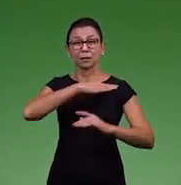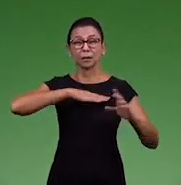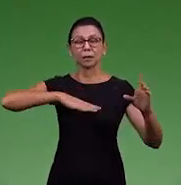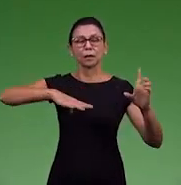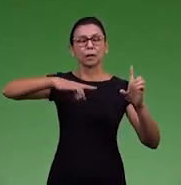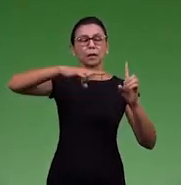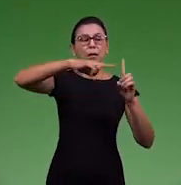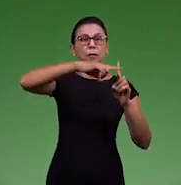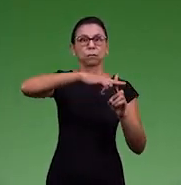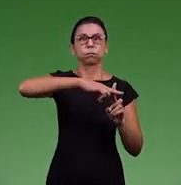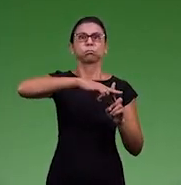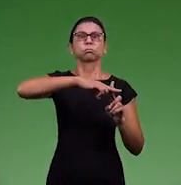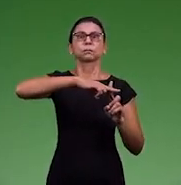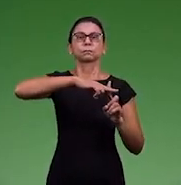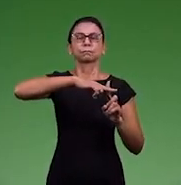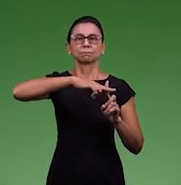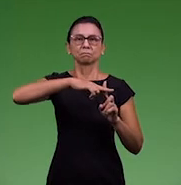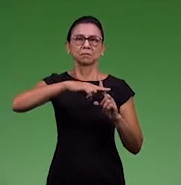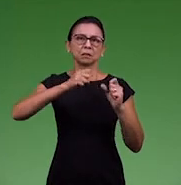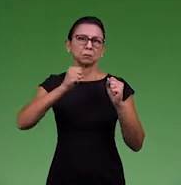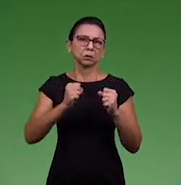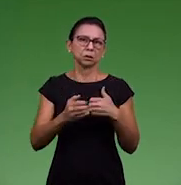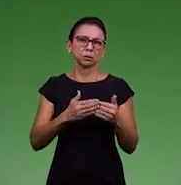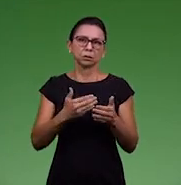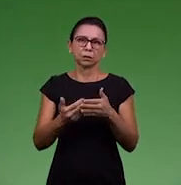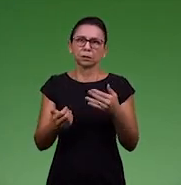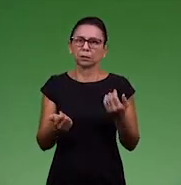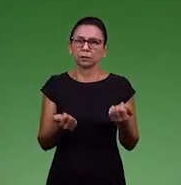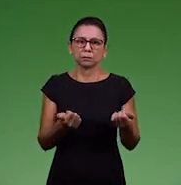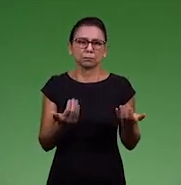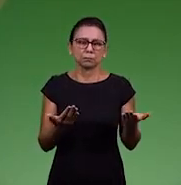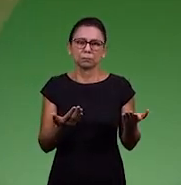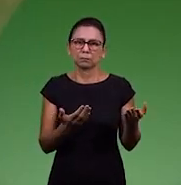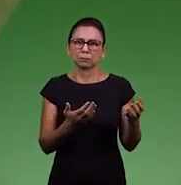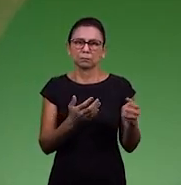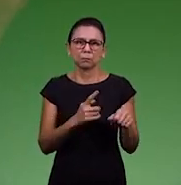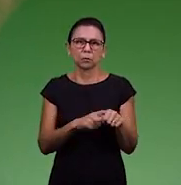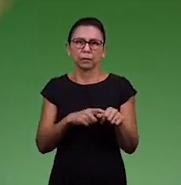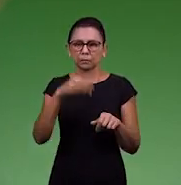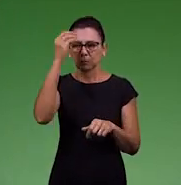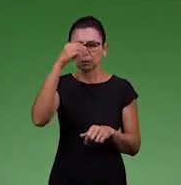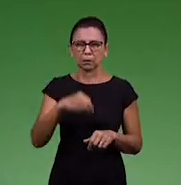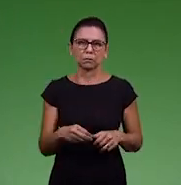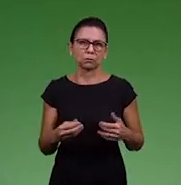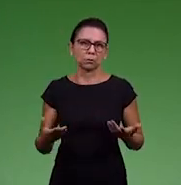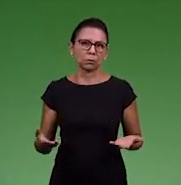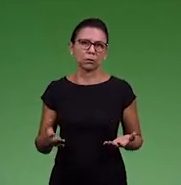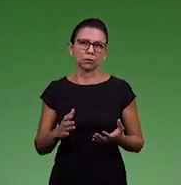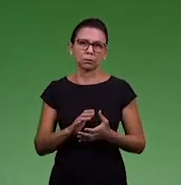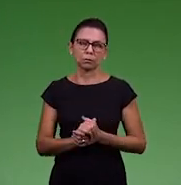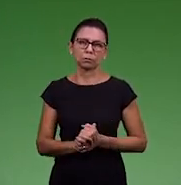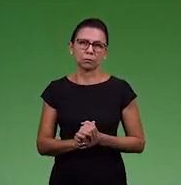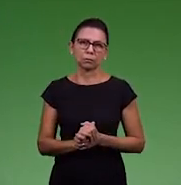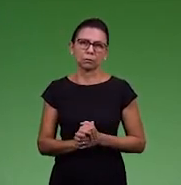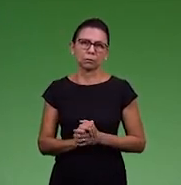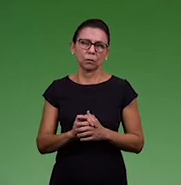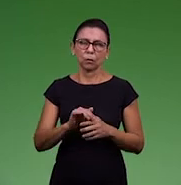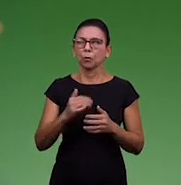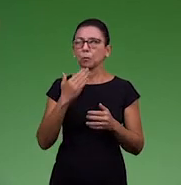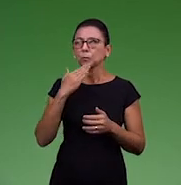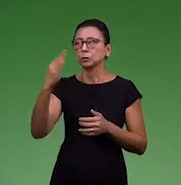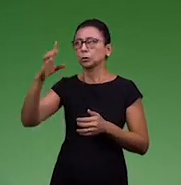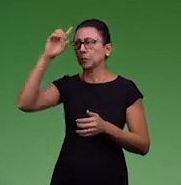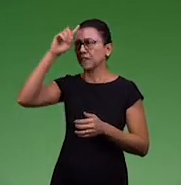o sacrifício. Ele poderia a qualquer momento rogar ao Pai, e o Pai enviaria os anjos, mas ele nem queria,